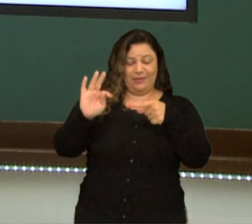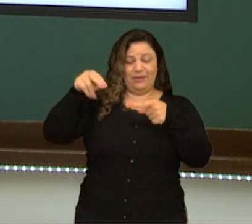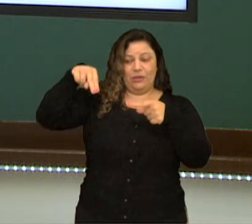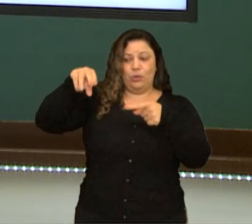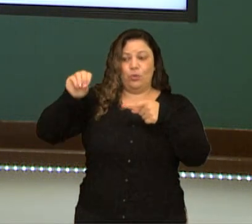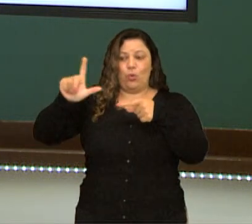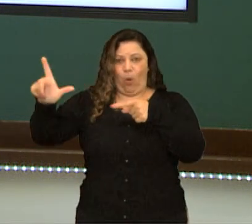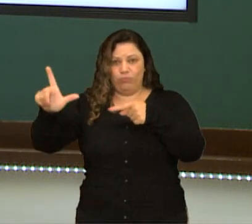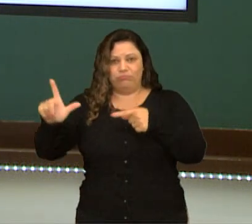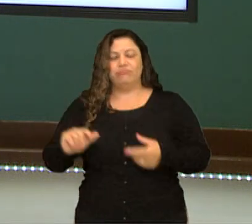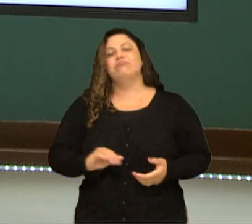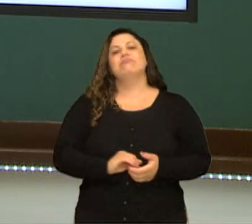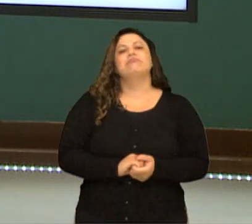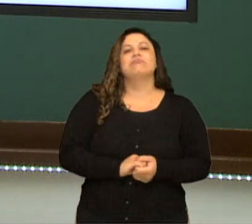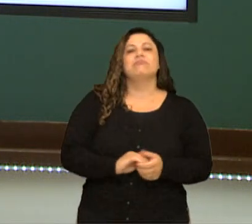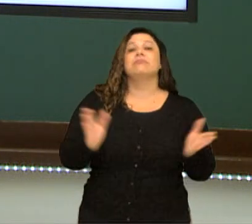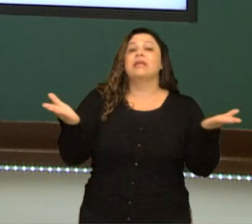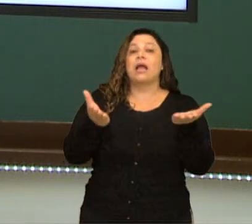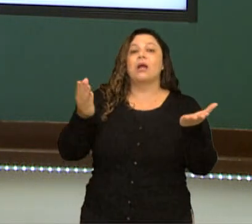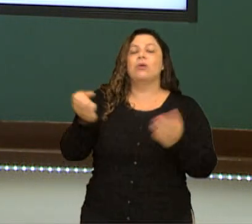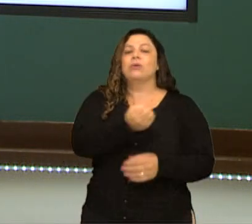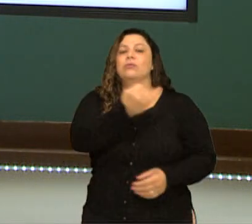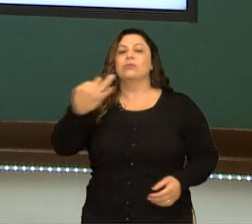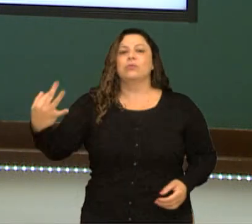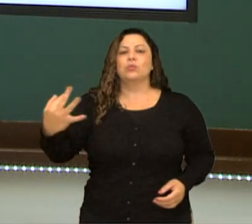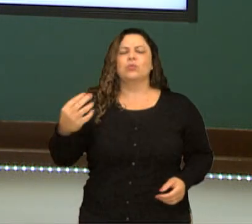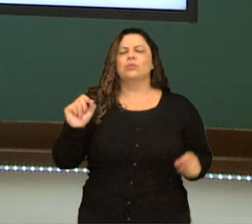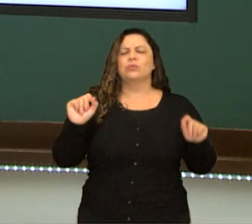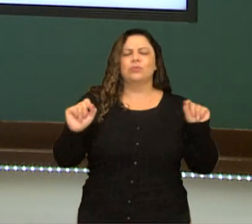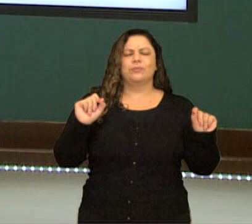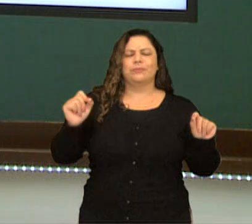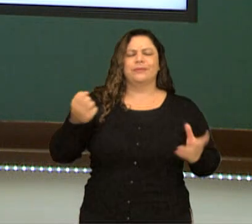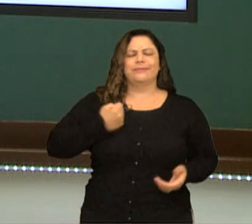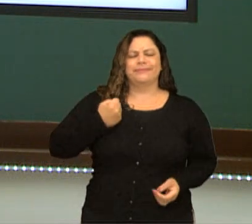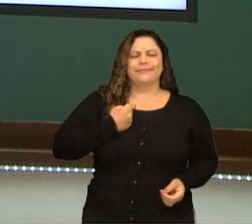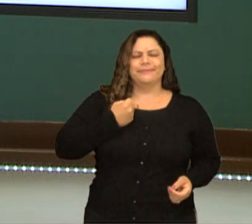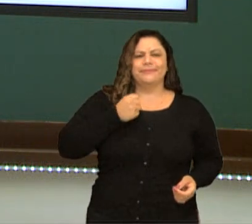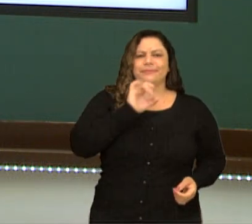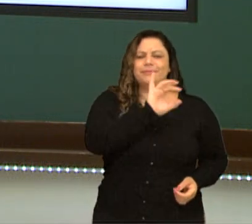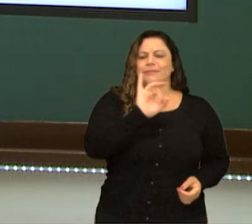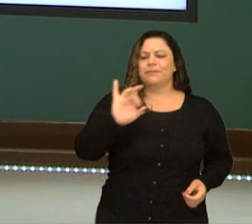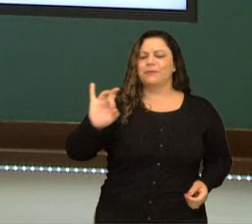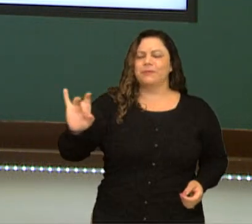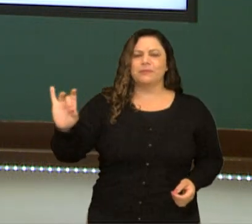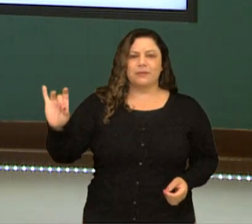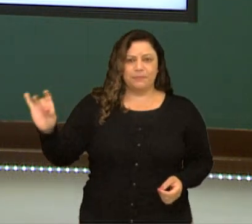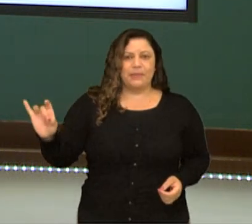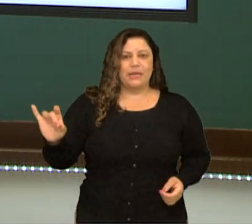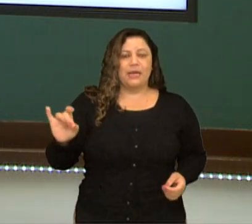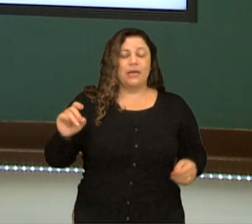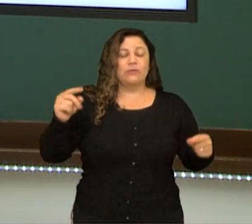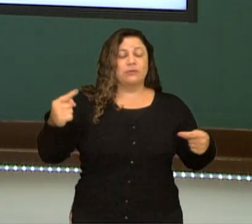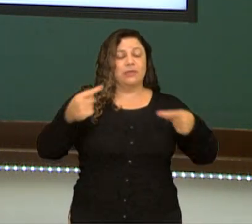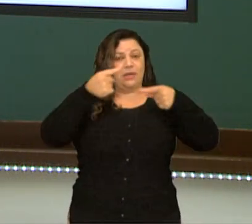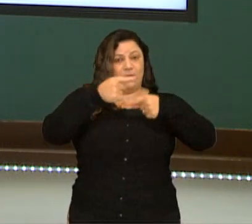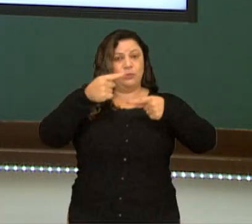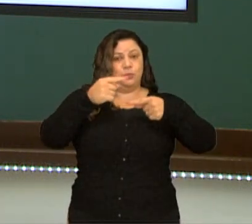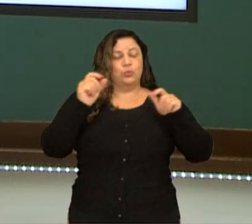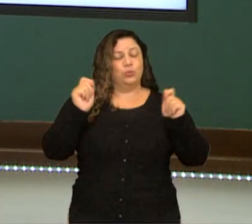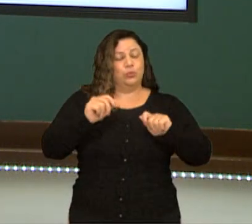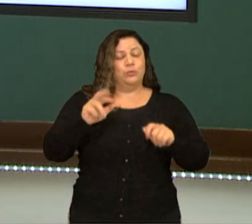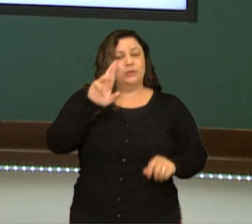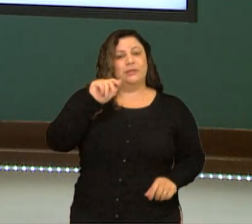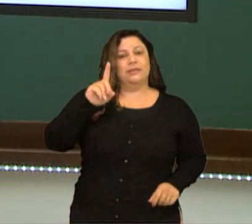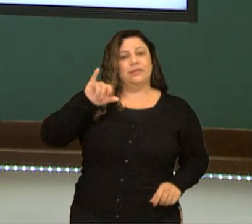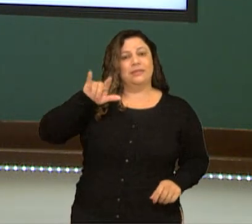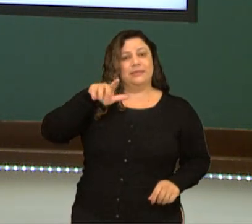pentenol. Agora vamos numerar. Vamos colocar a numeração onde está a dupla e onde está o